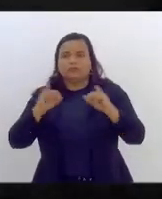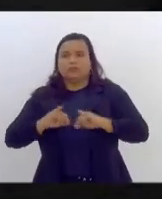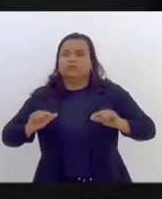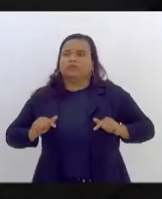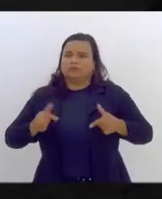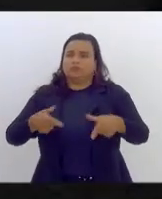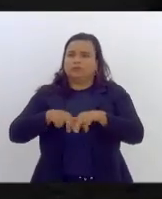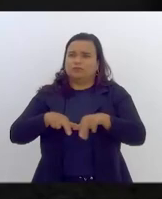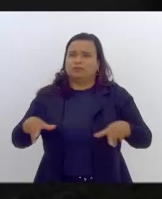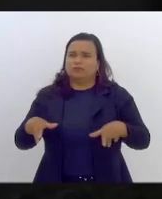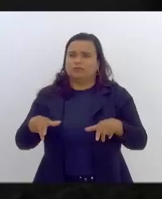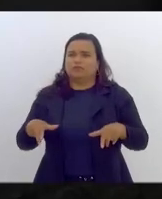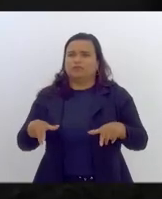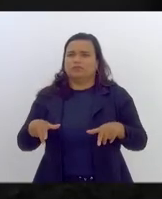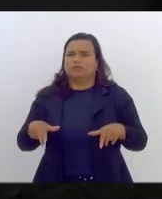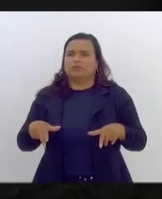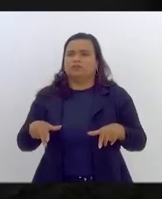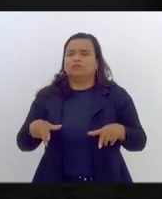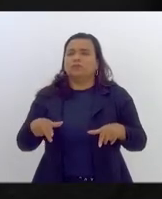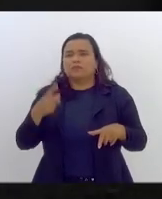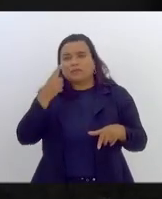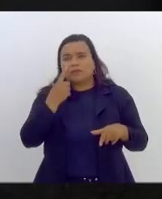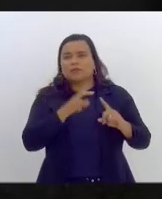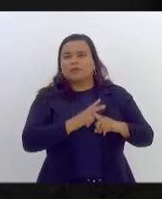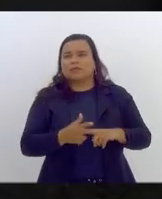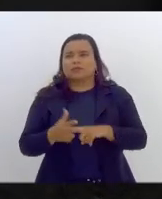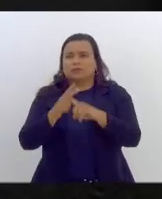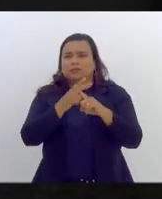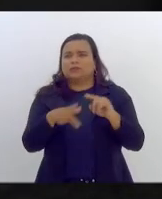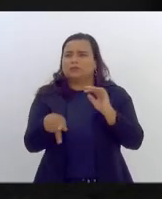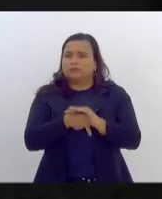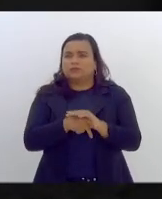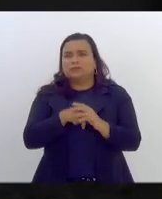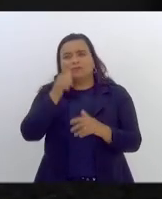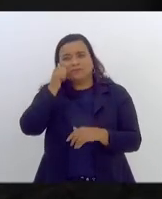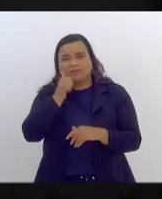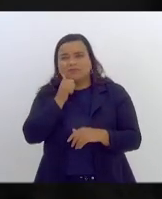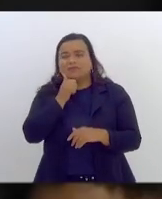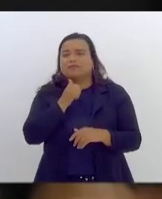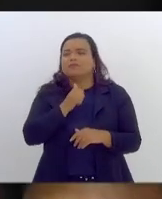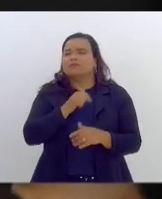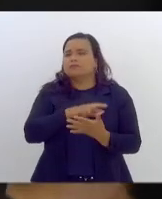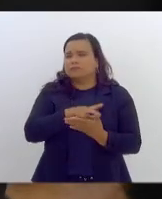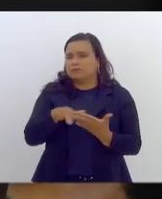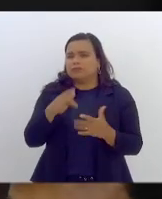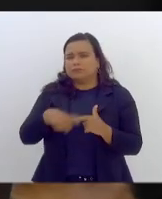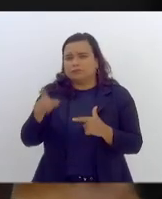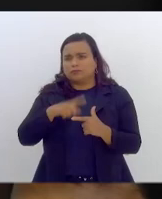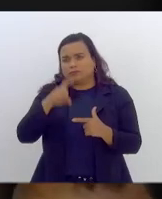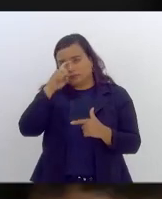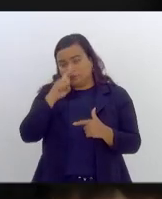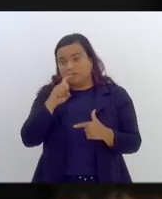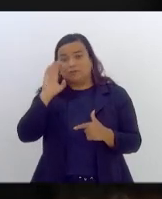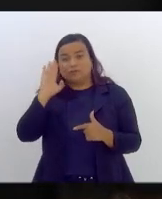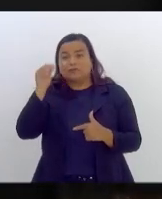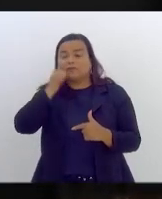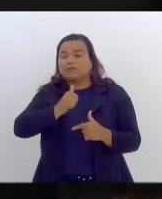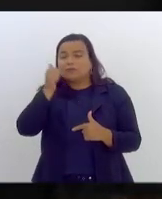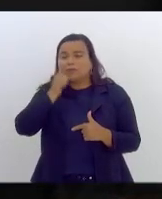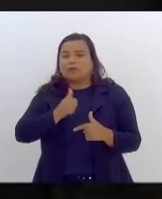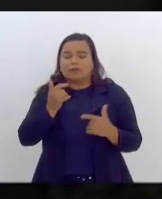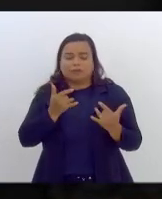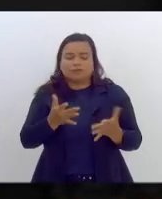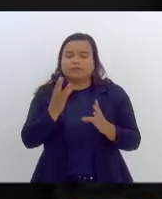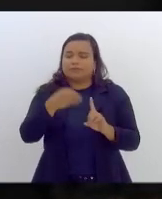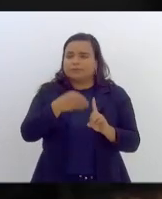pobreza menstrual, que atinge principalmente as mulheres em situação de vulnerabilidade nas comunidades, nas ruas e espaços de privação